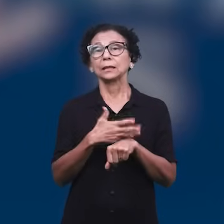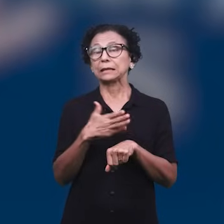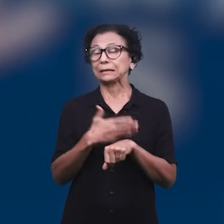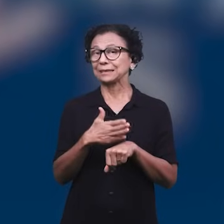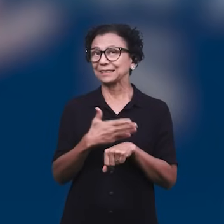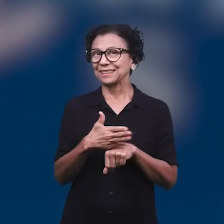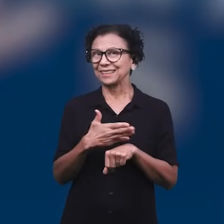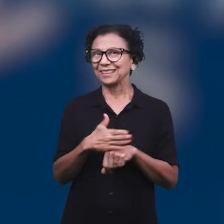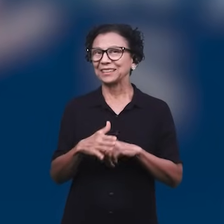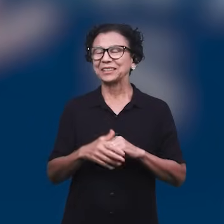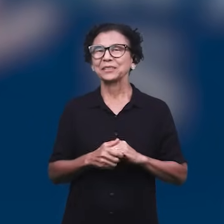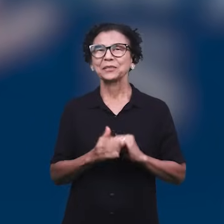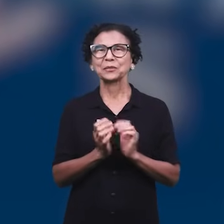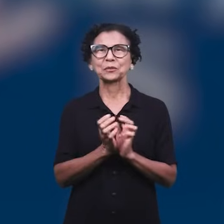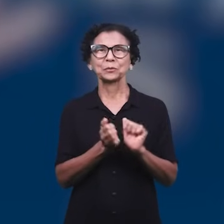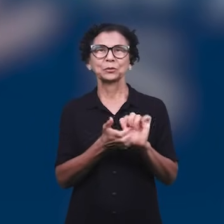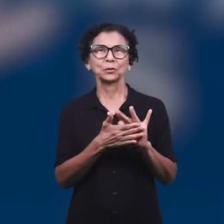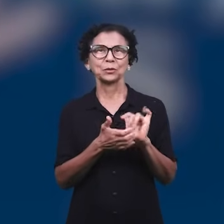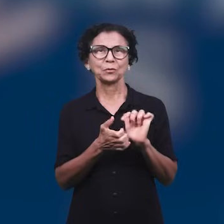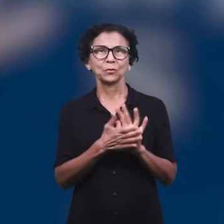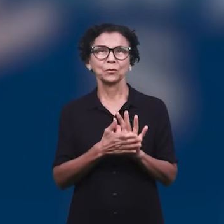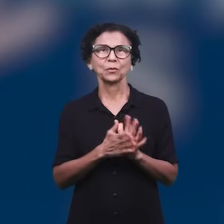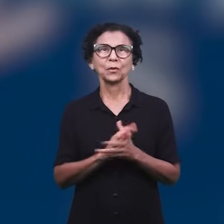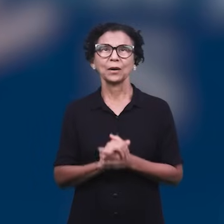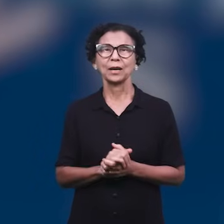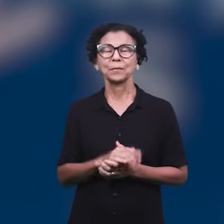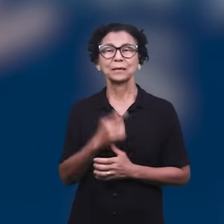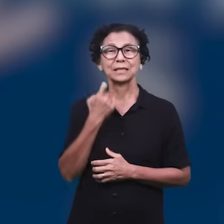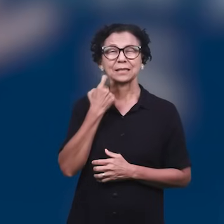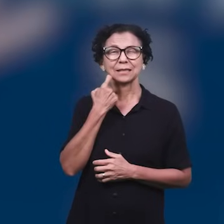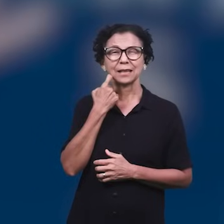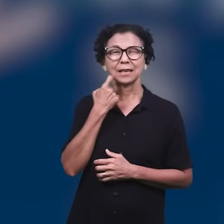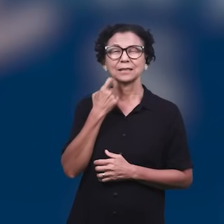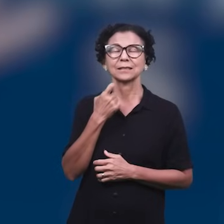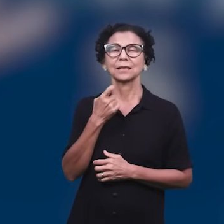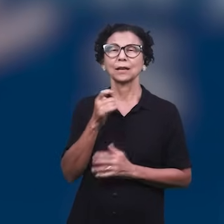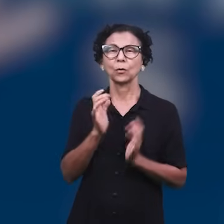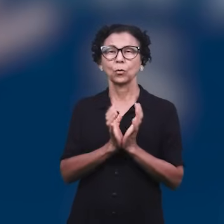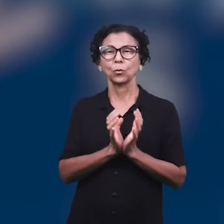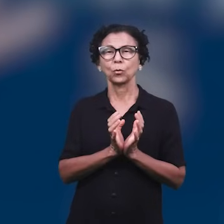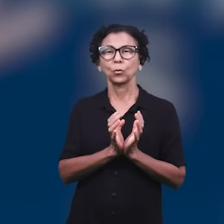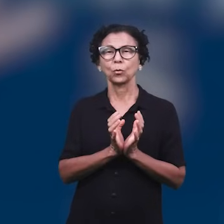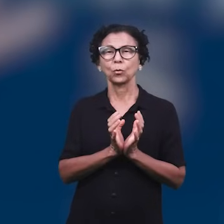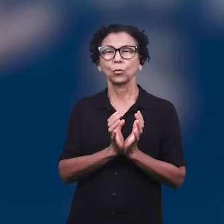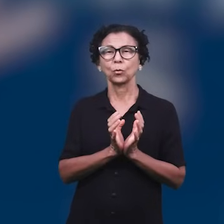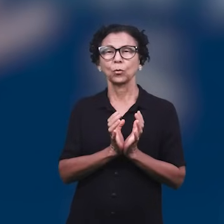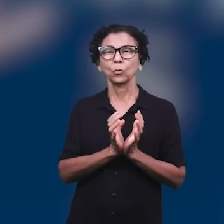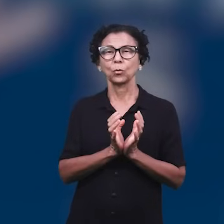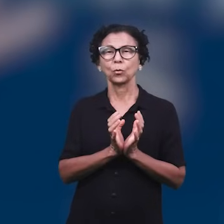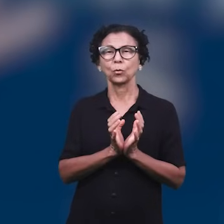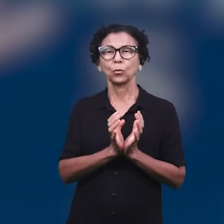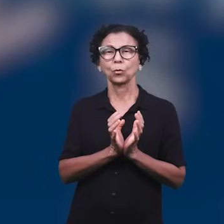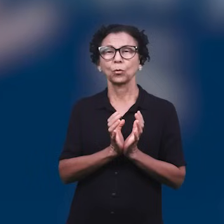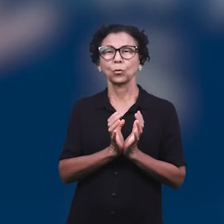grande cantata que acontecerá nesta sexta-feira, dia 15, no Shopping Rio Mar, do bairro Papicu.